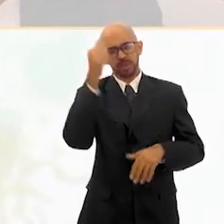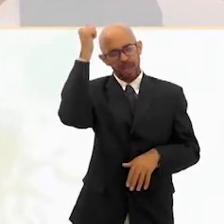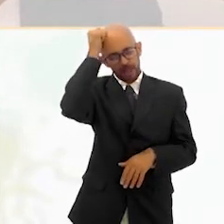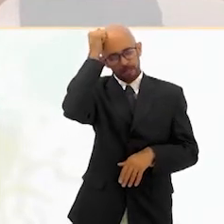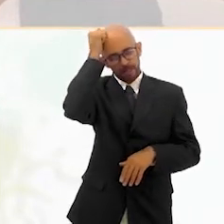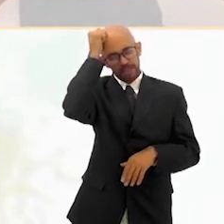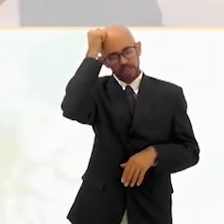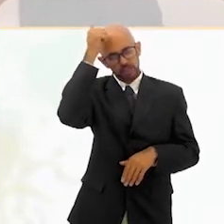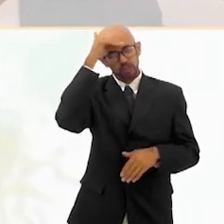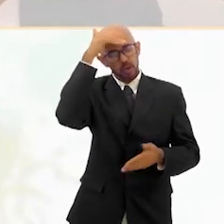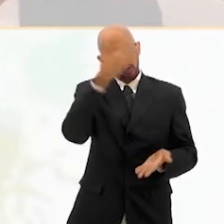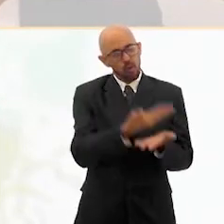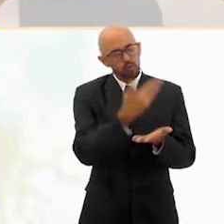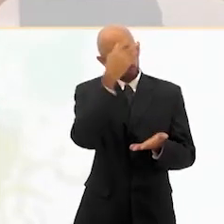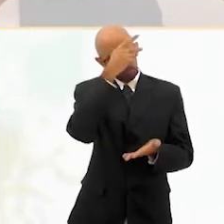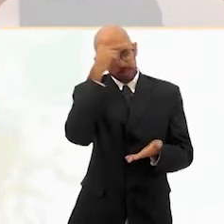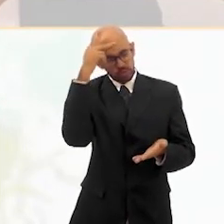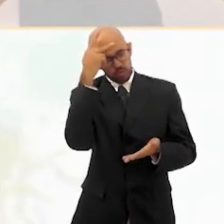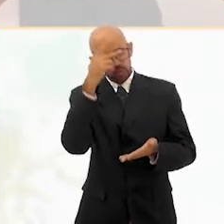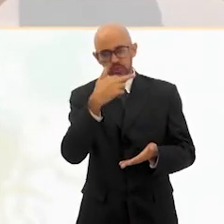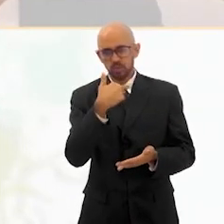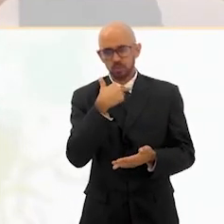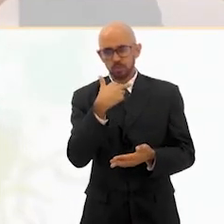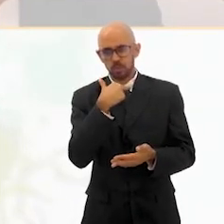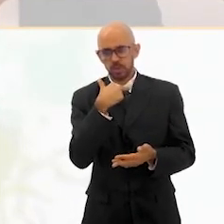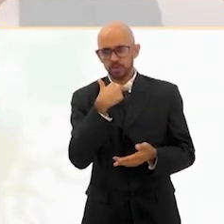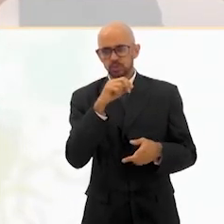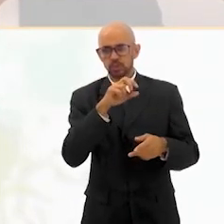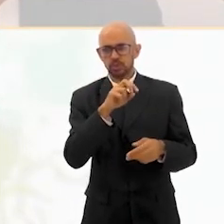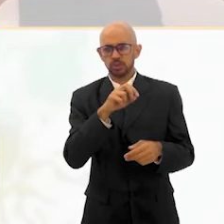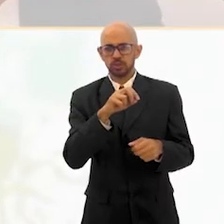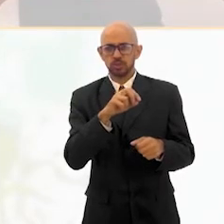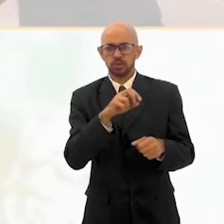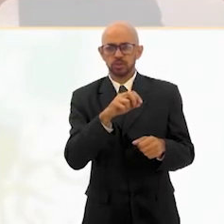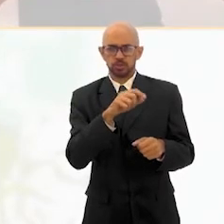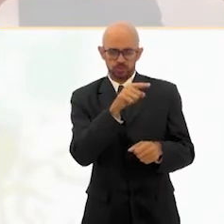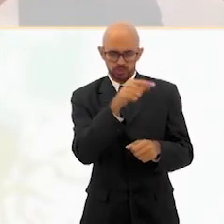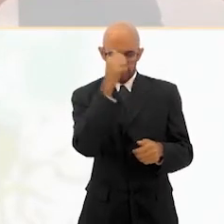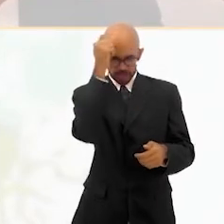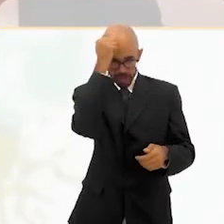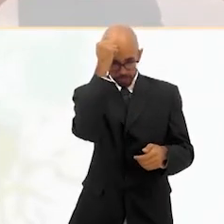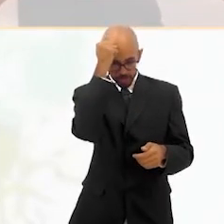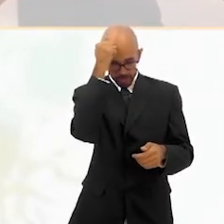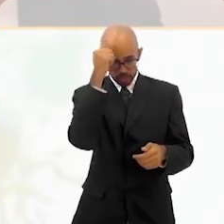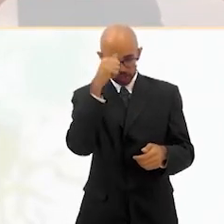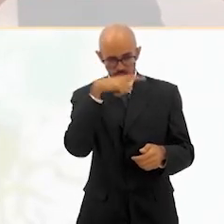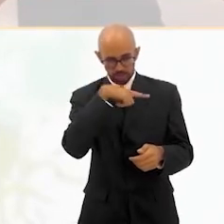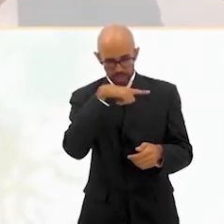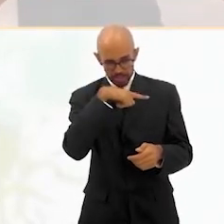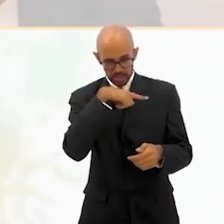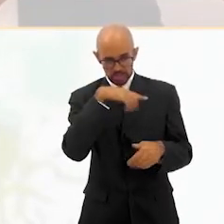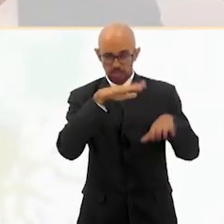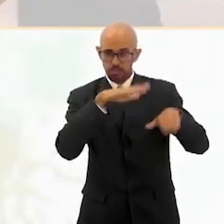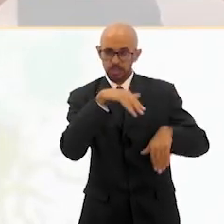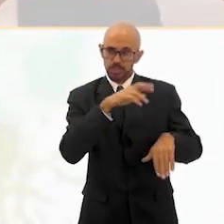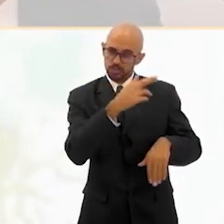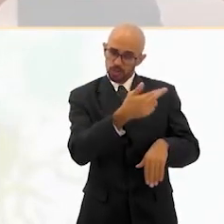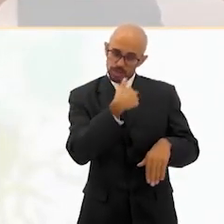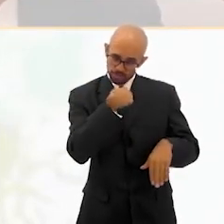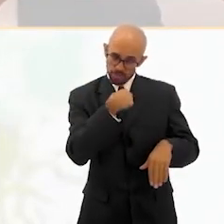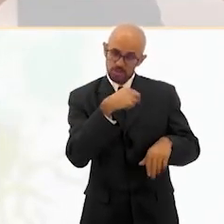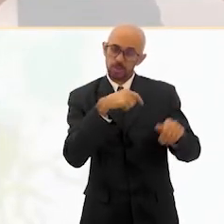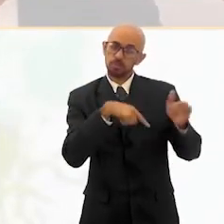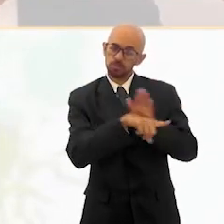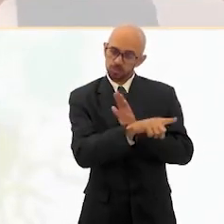arrepende. Você confiou em alguém que você não deveria, confiar e você se arrepende. E dependendo da sua resposta, eu tenho uma